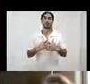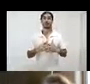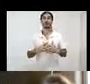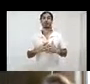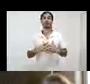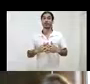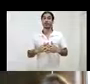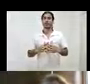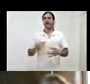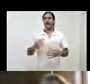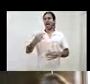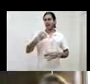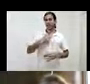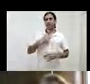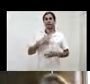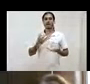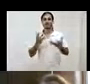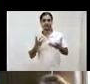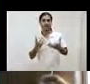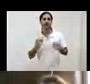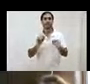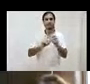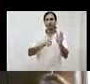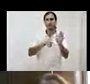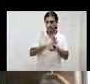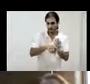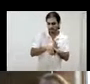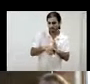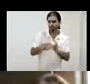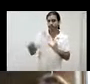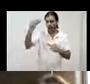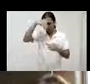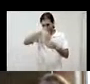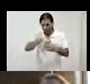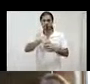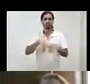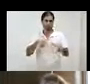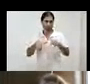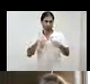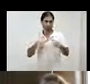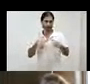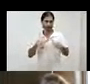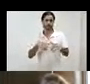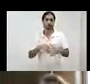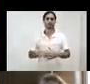trabalha, mas ocorre ali um estranhamento, distanciamento enquanto